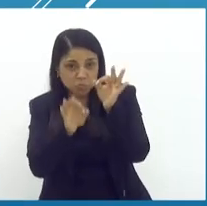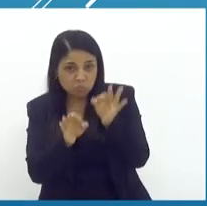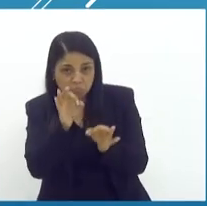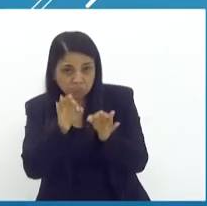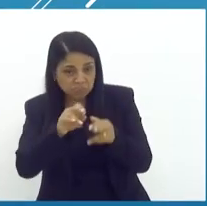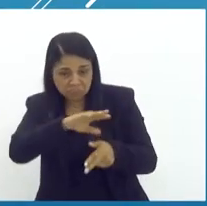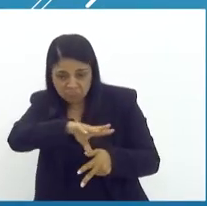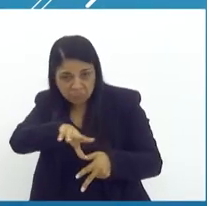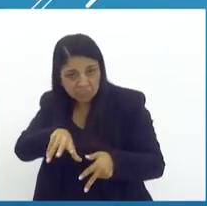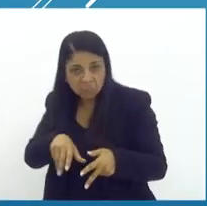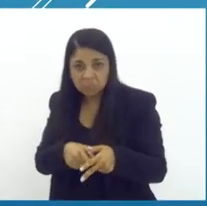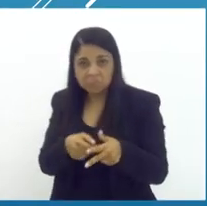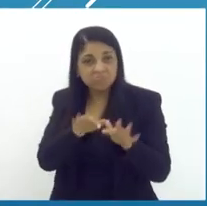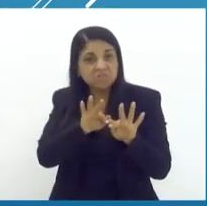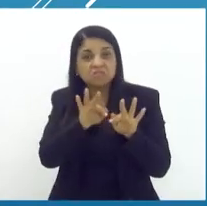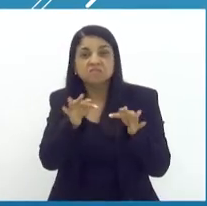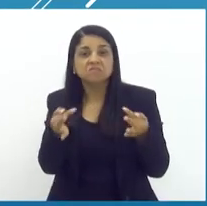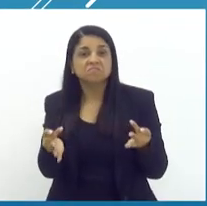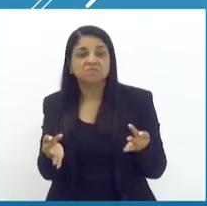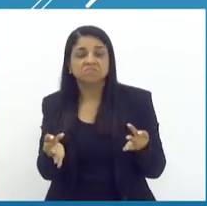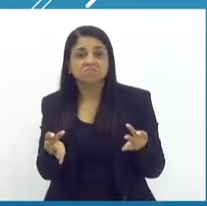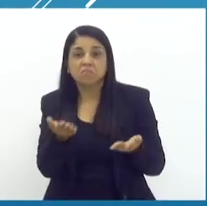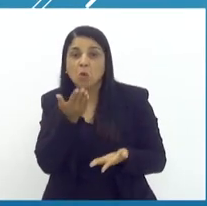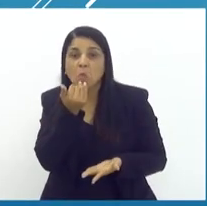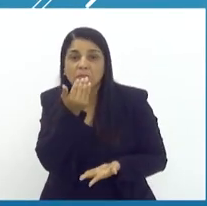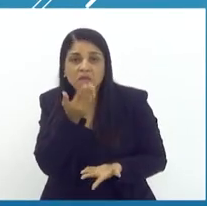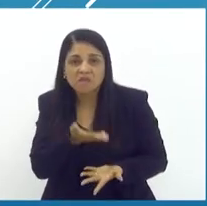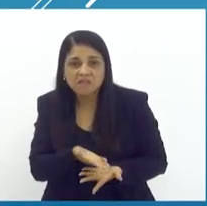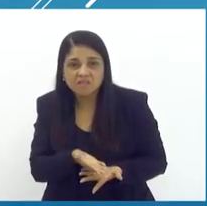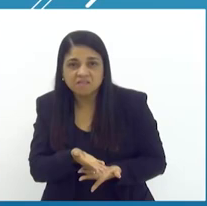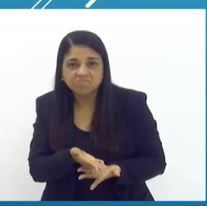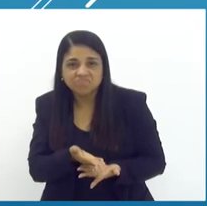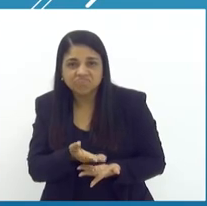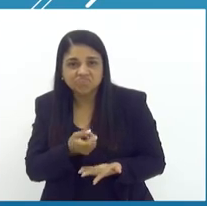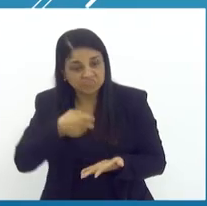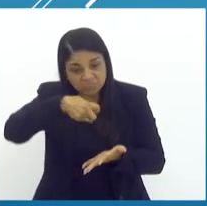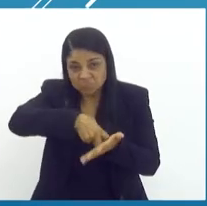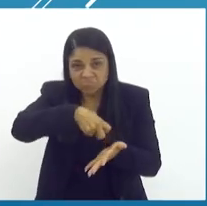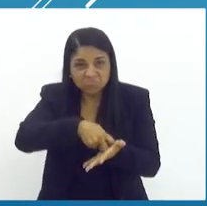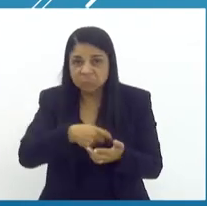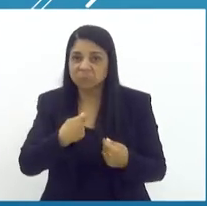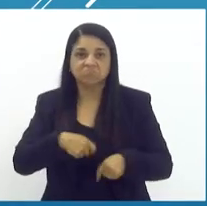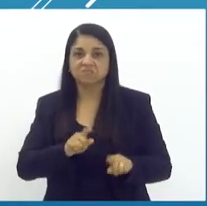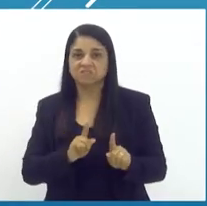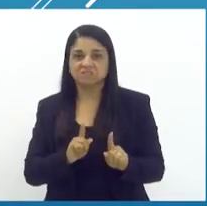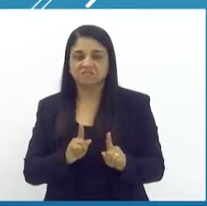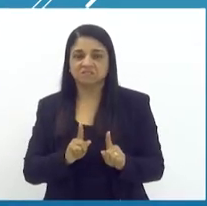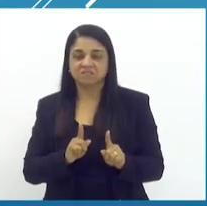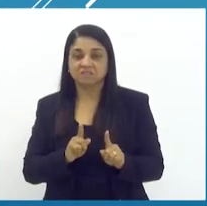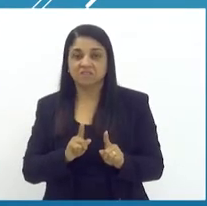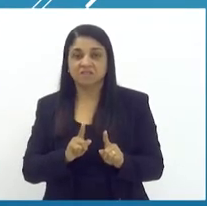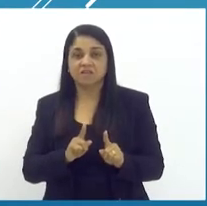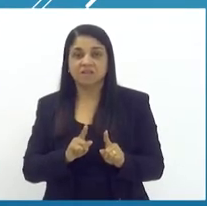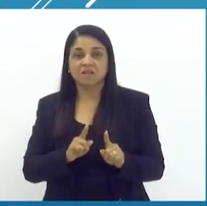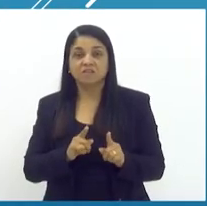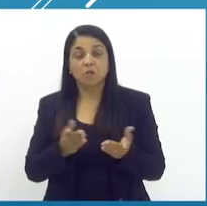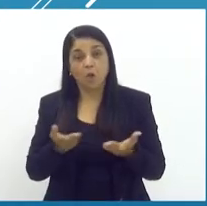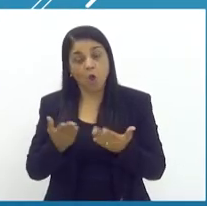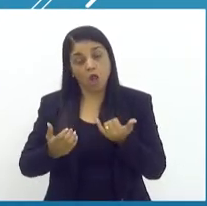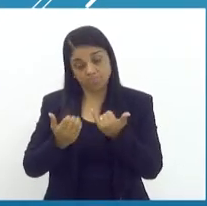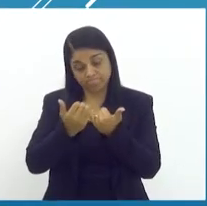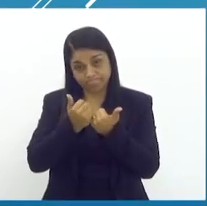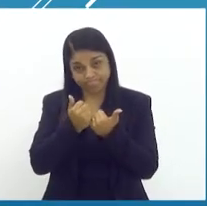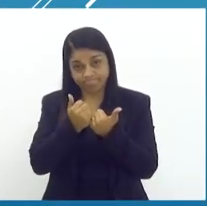famélico Possivelmente livre de pena não teria porque punir talvez por isso os crimes ao patrimônio